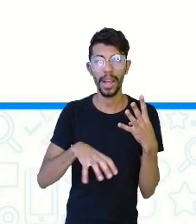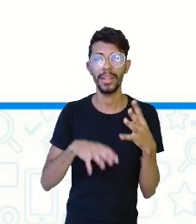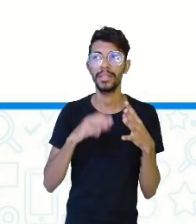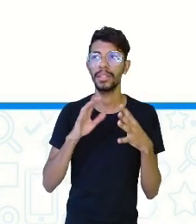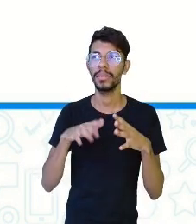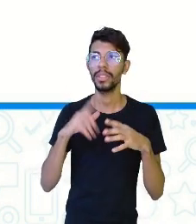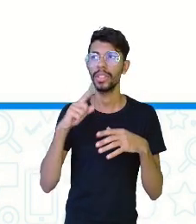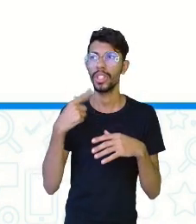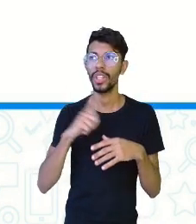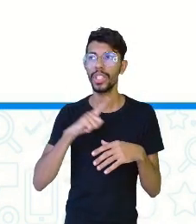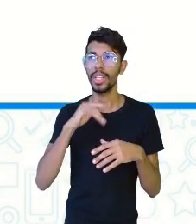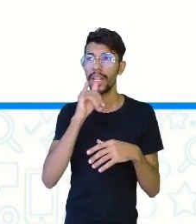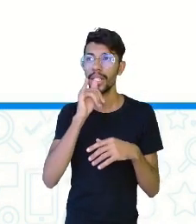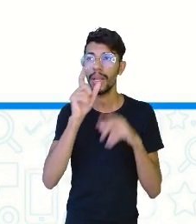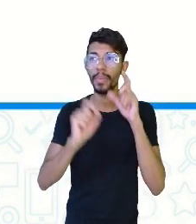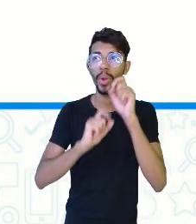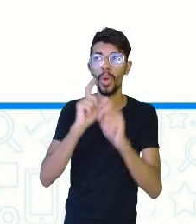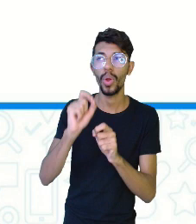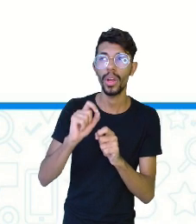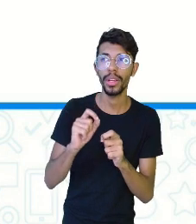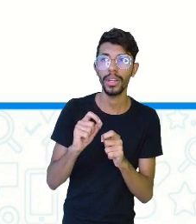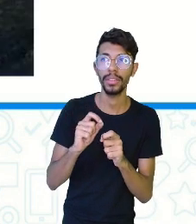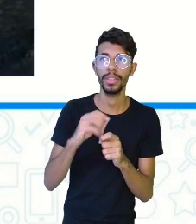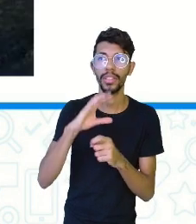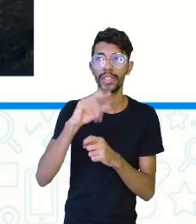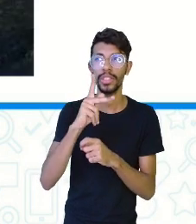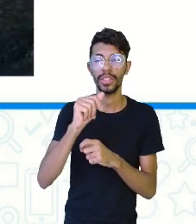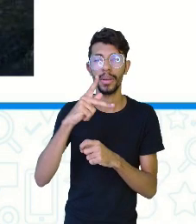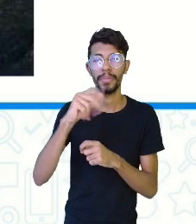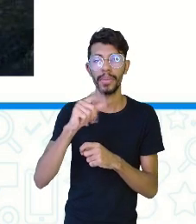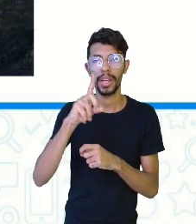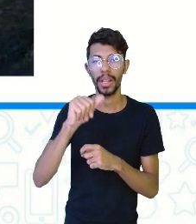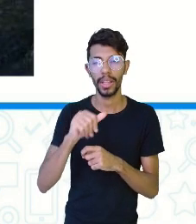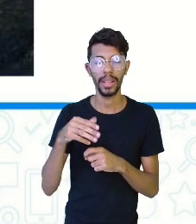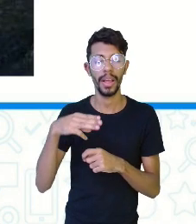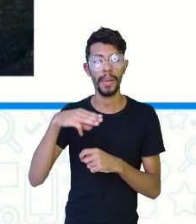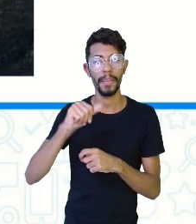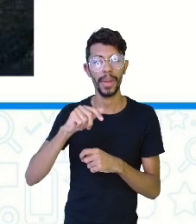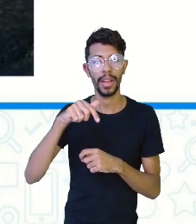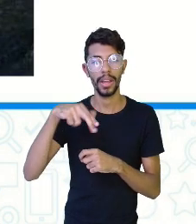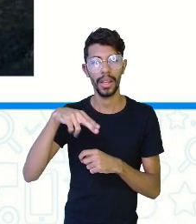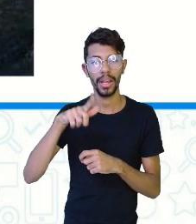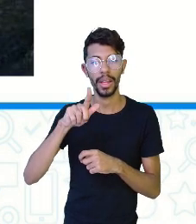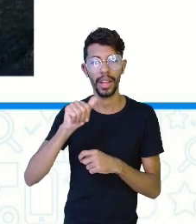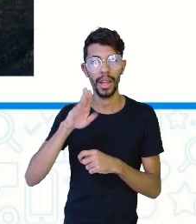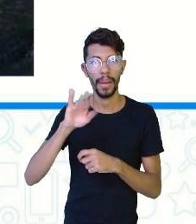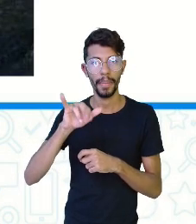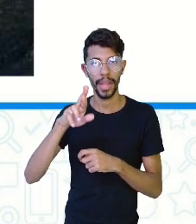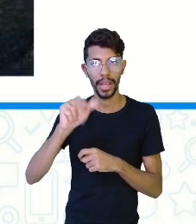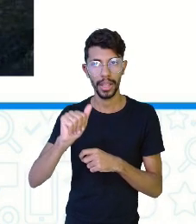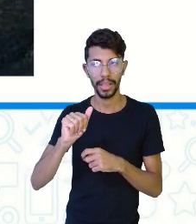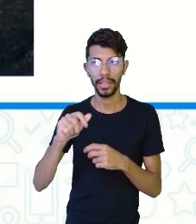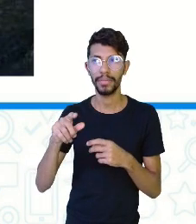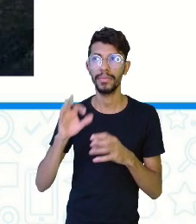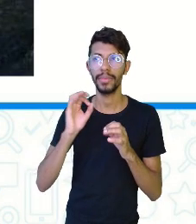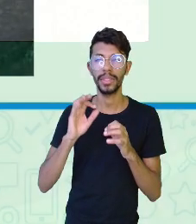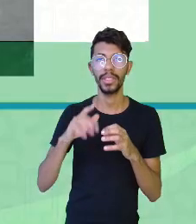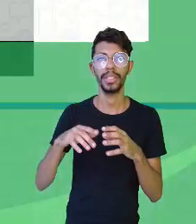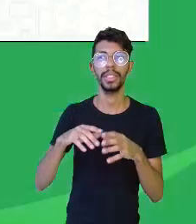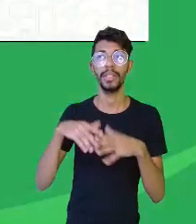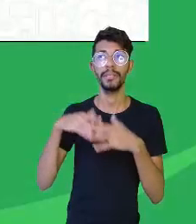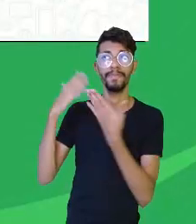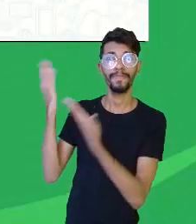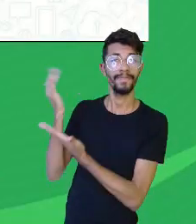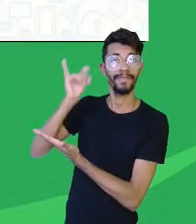das Mangabeiras e a Serra Grande, no Piauí. Está aqui essa lindíssima imagem, é a